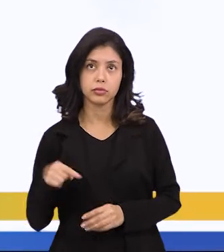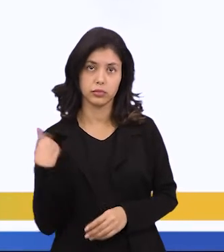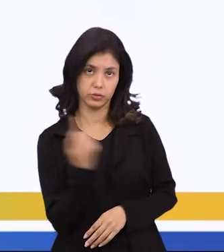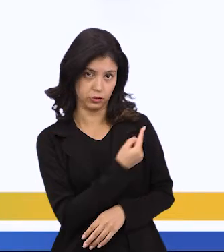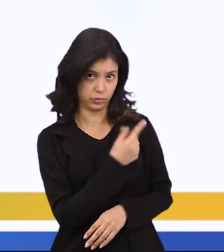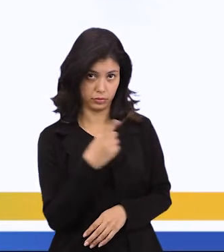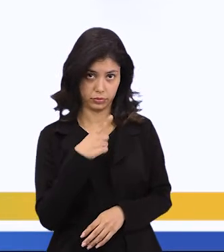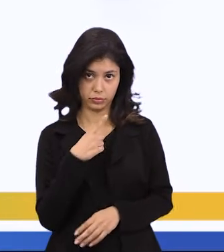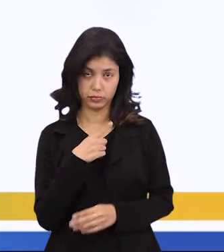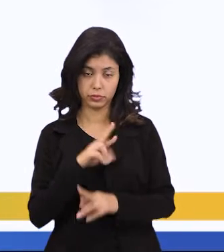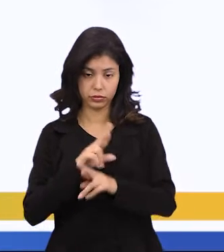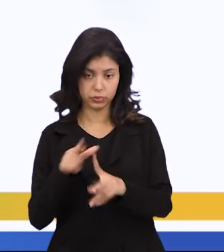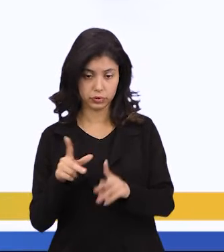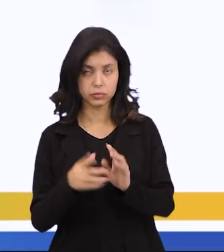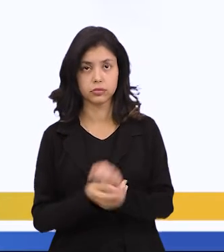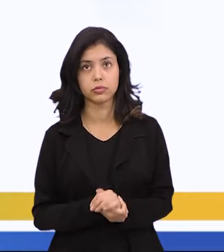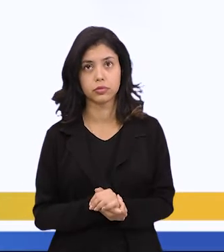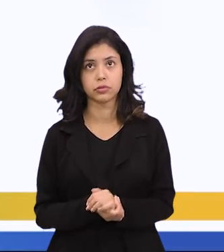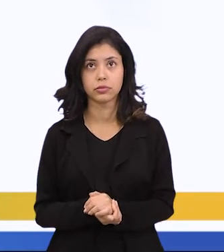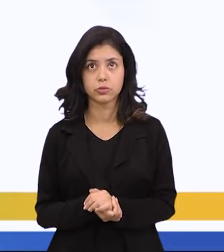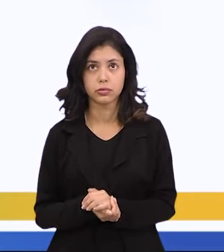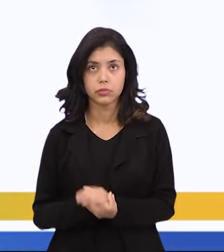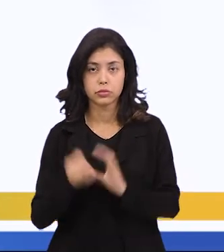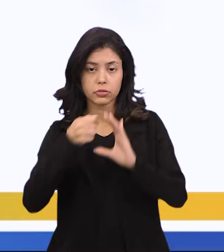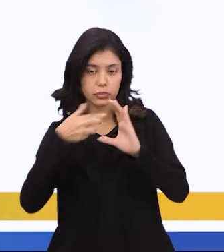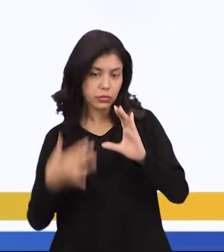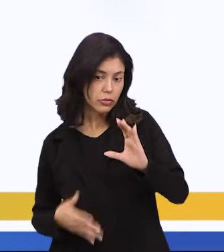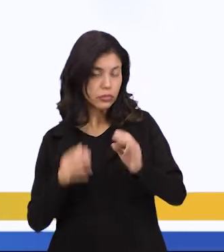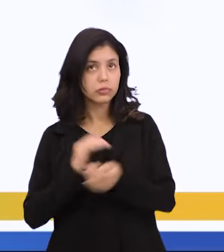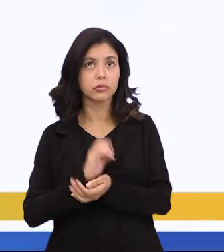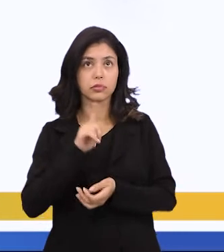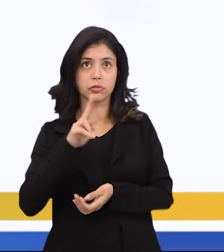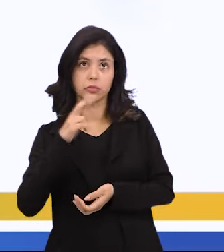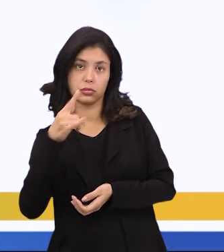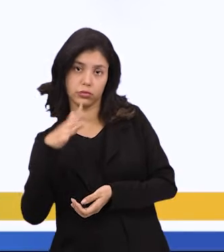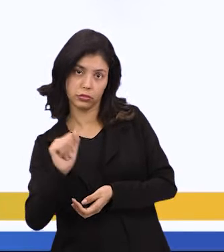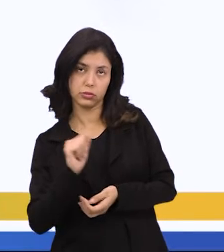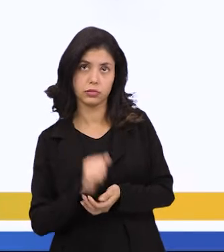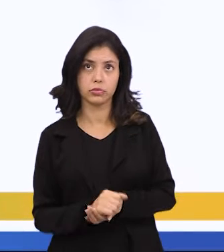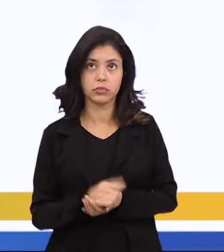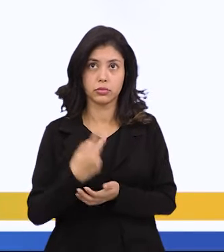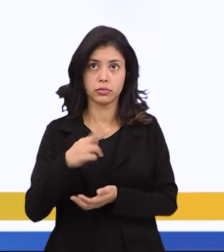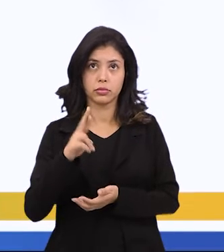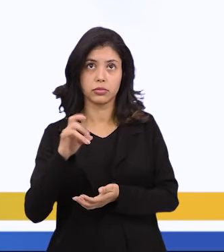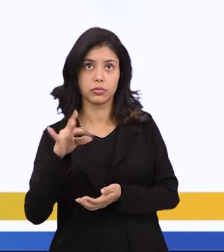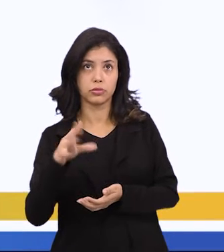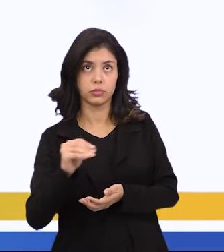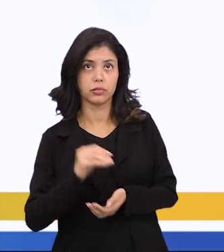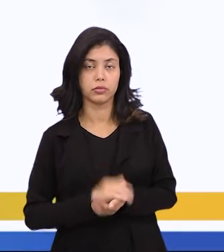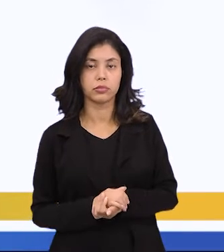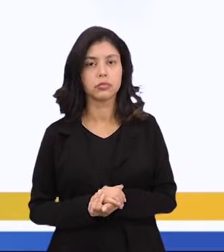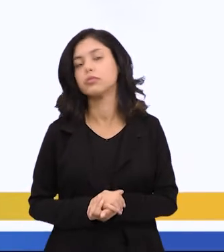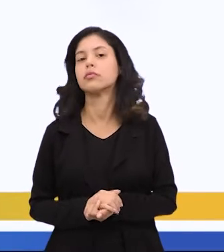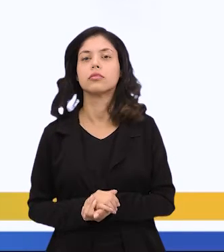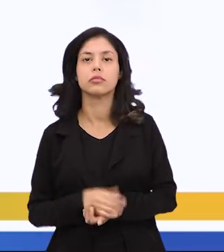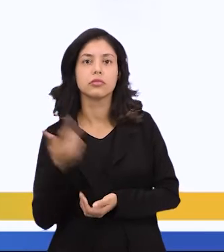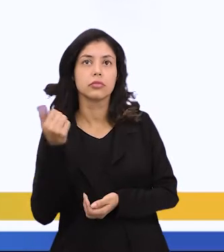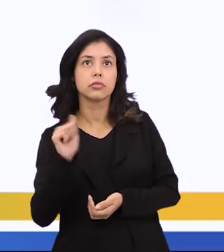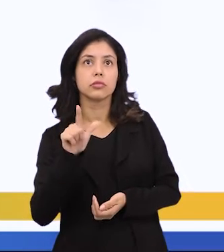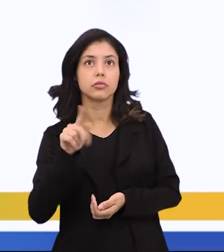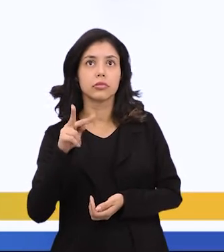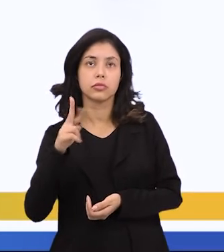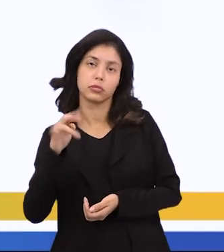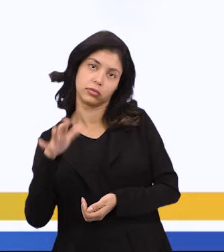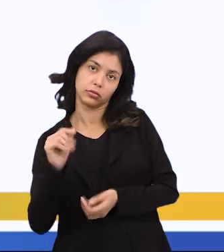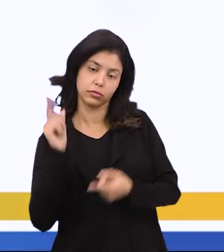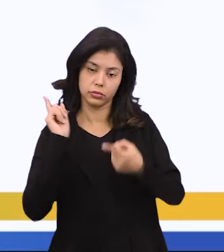as duas diferenças aí da especiação alopátrica e da peripátrica. A alopátrica é